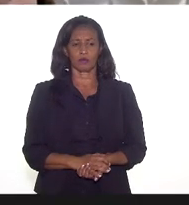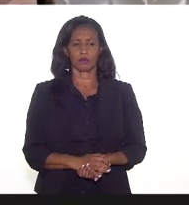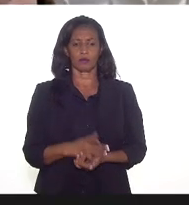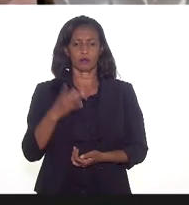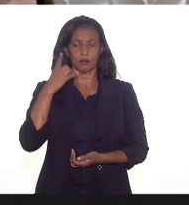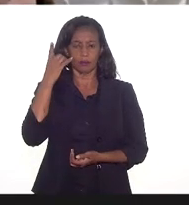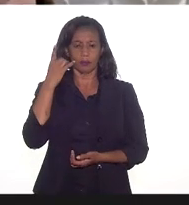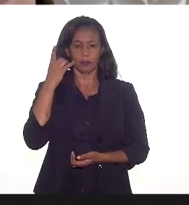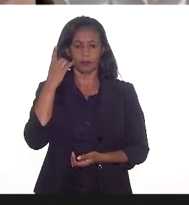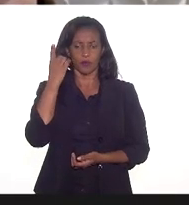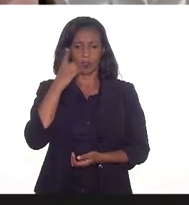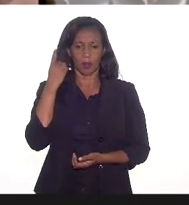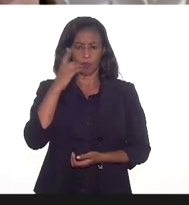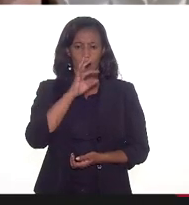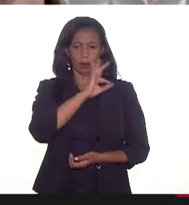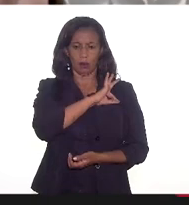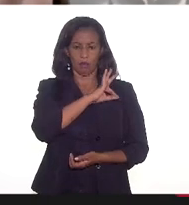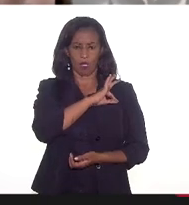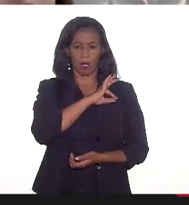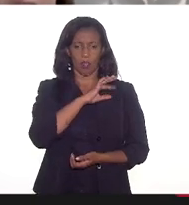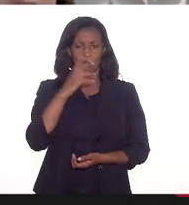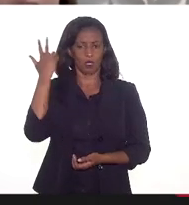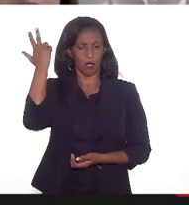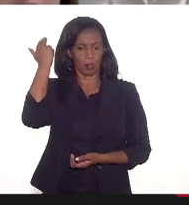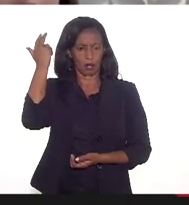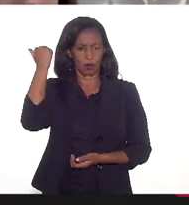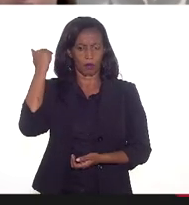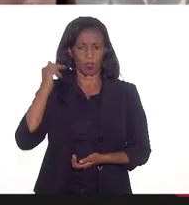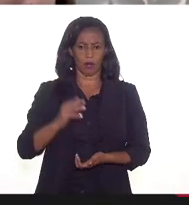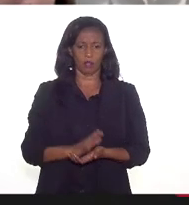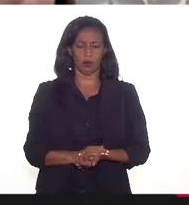Deputada Marta Rocha, deputada Eliomar.